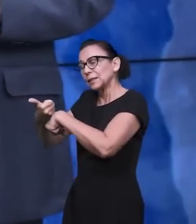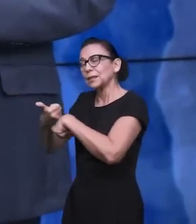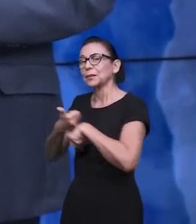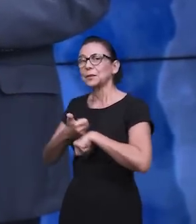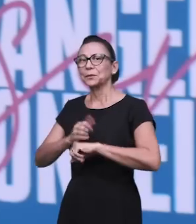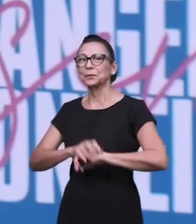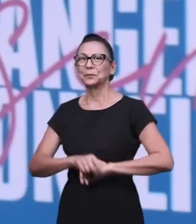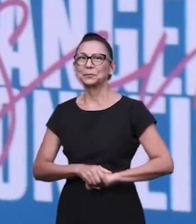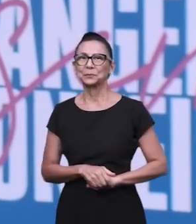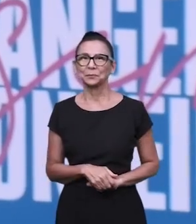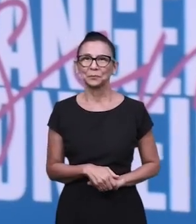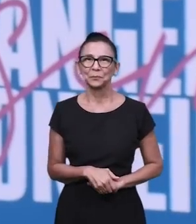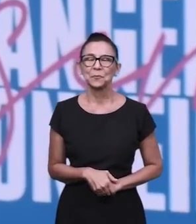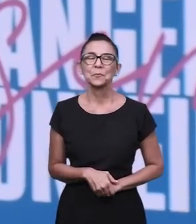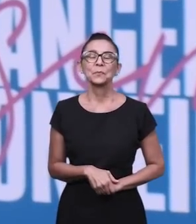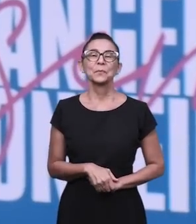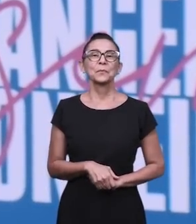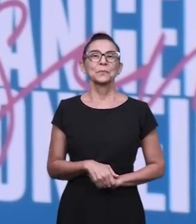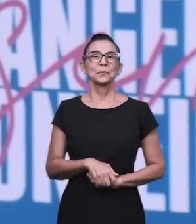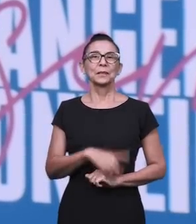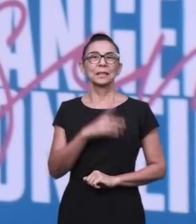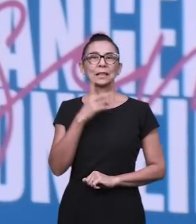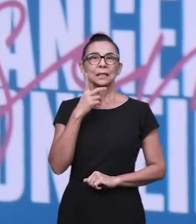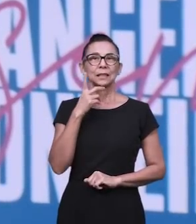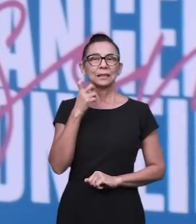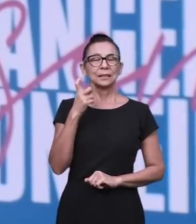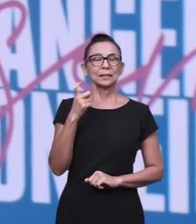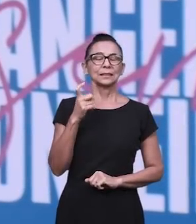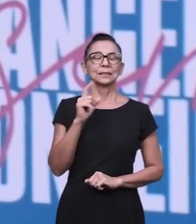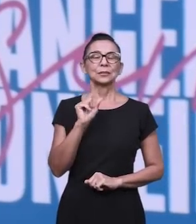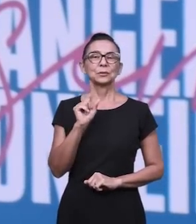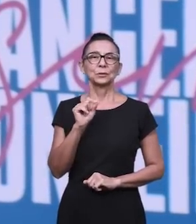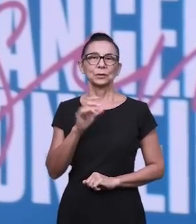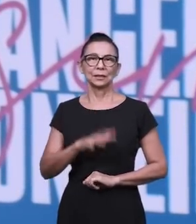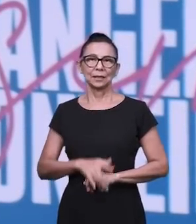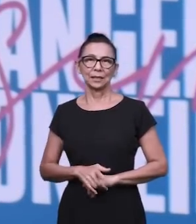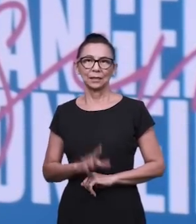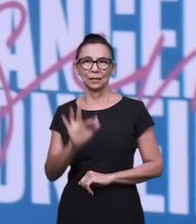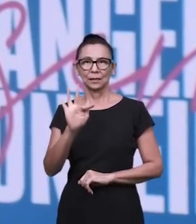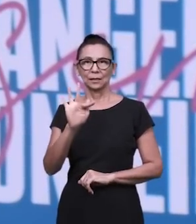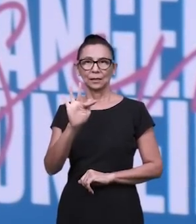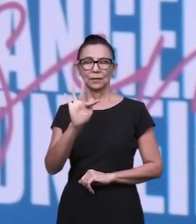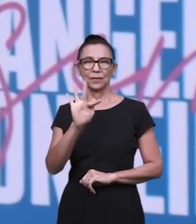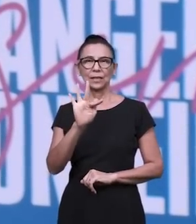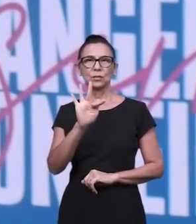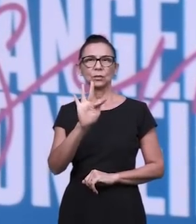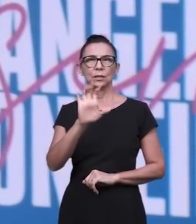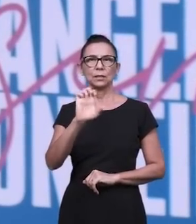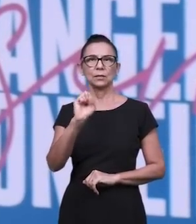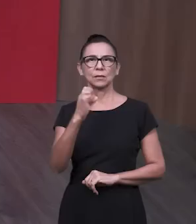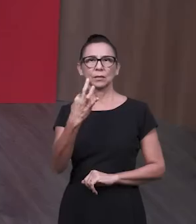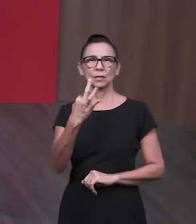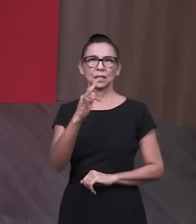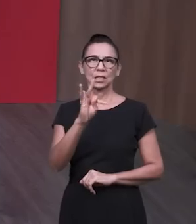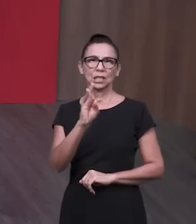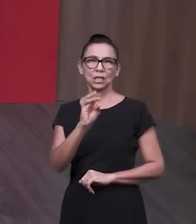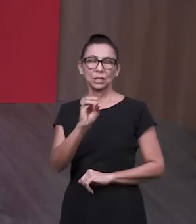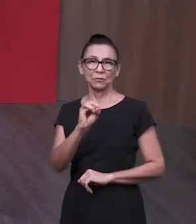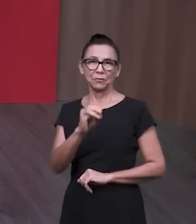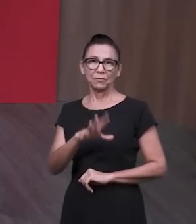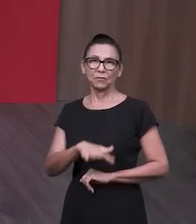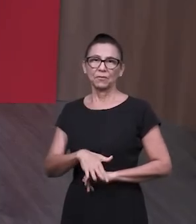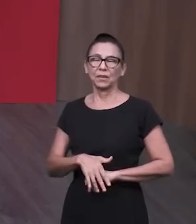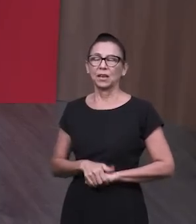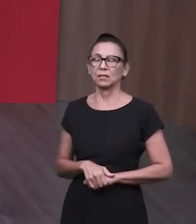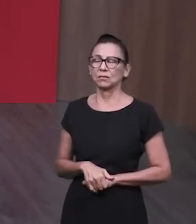sai. Interessante que ele não fala na frente de Paulo, nem em público. Mas saindo à parte, ele chamou os demais, falou assim, olha, eu